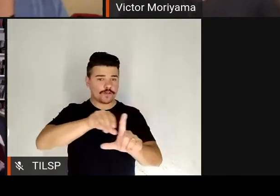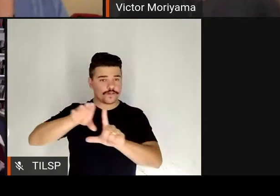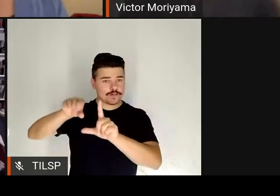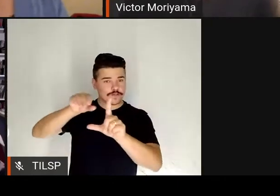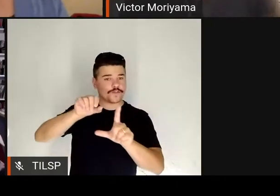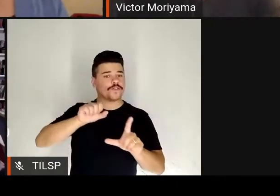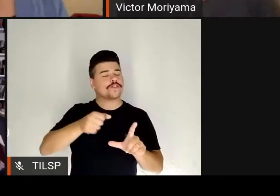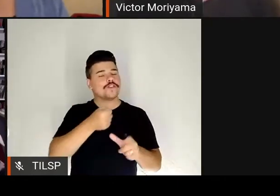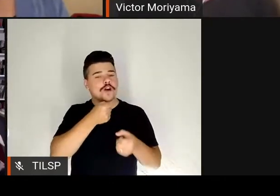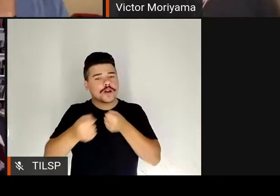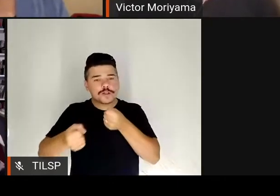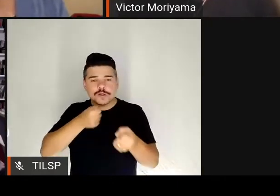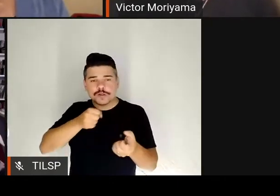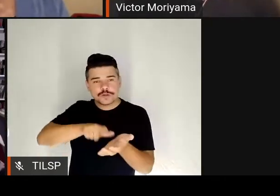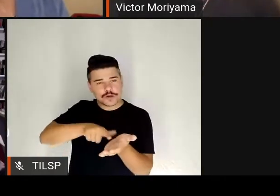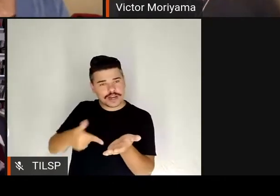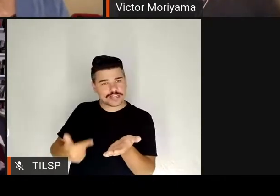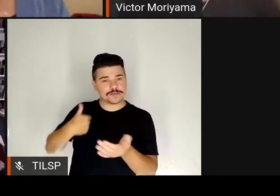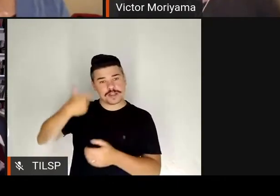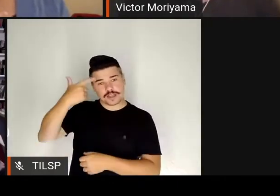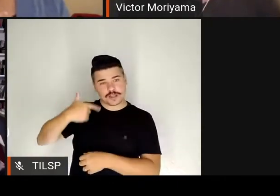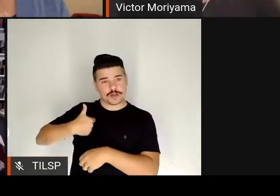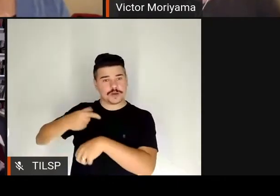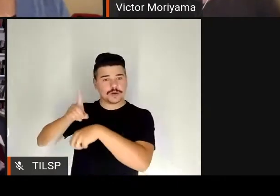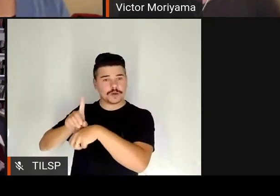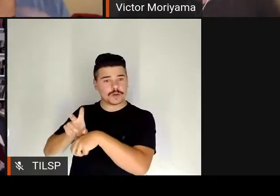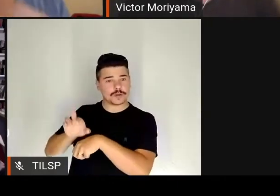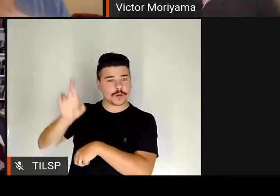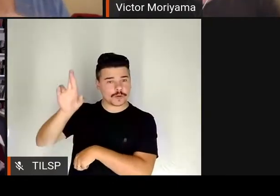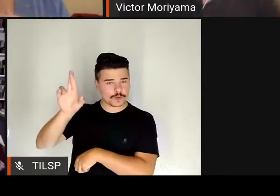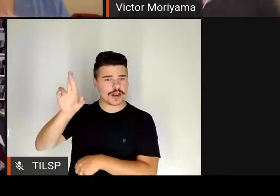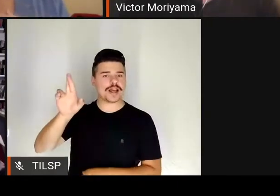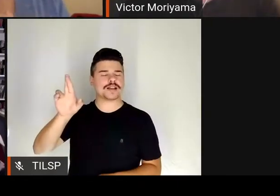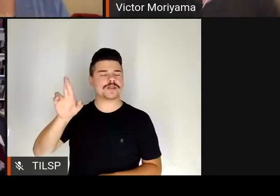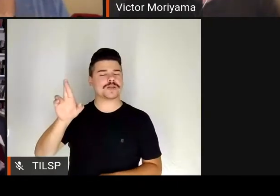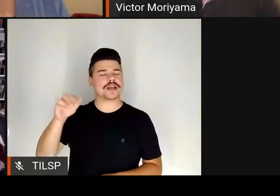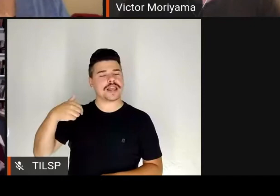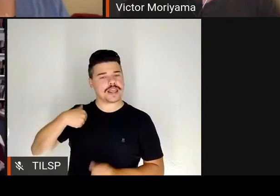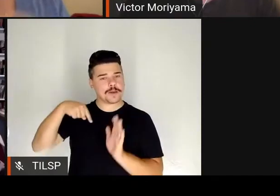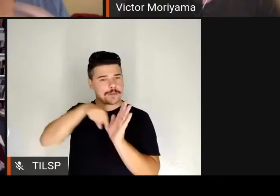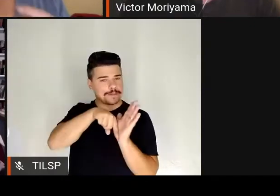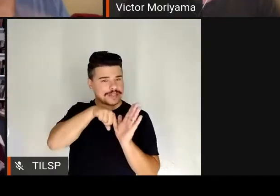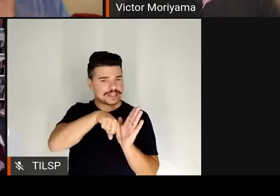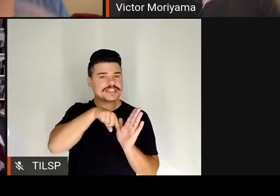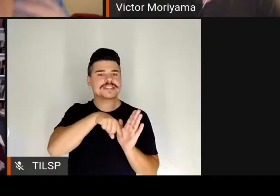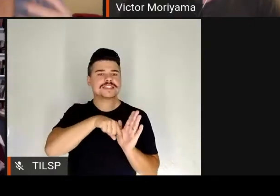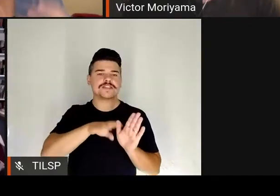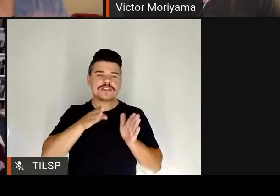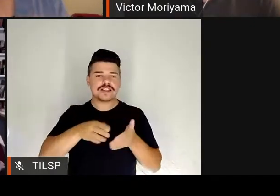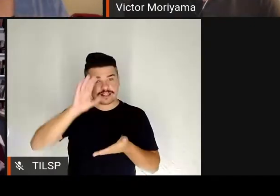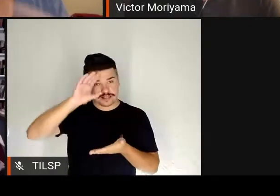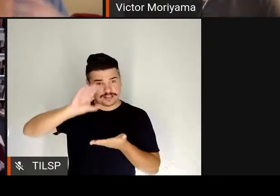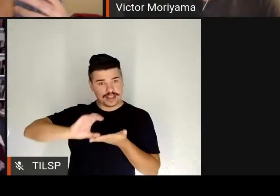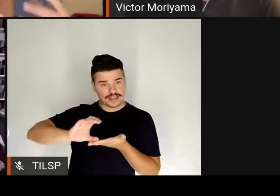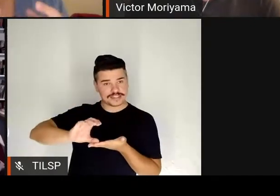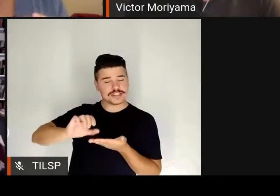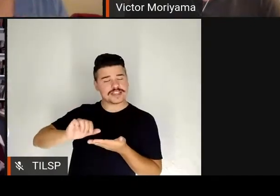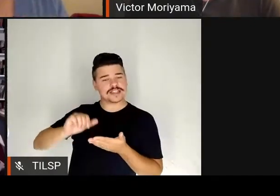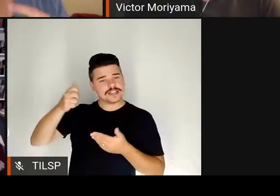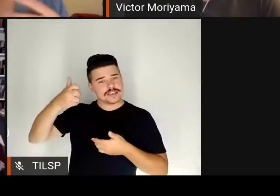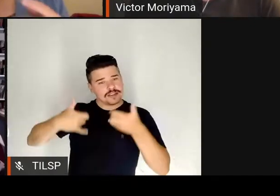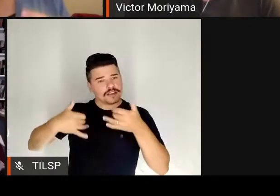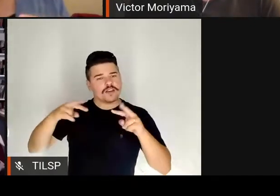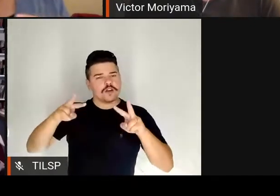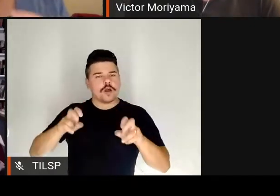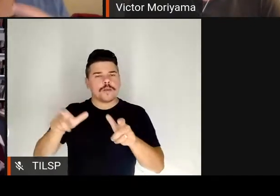falou, durante o meu doutorado. A minha pesquisa trabalhou um pouco a ideia dessa